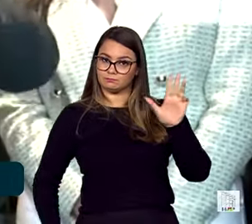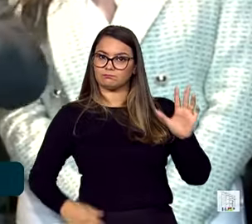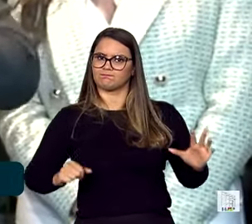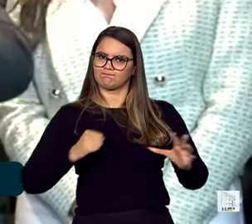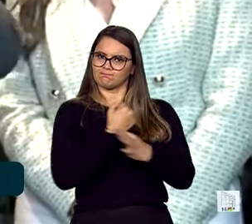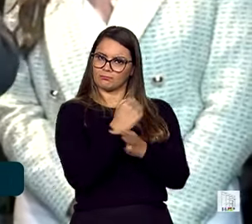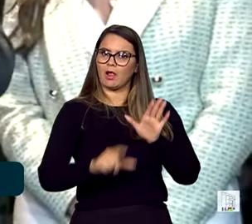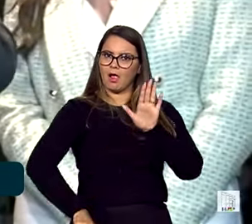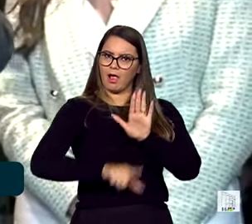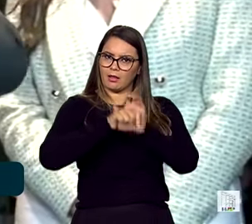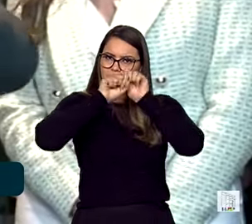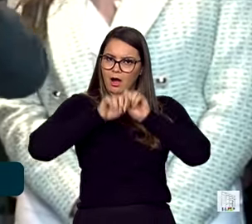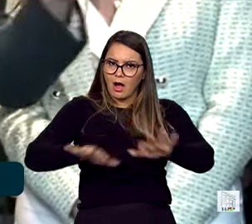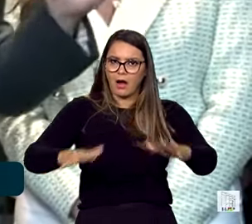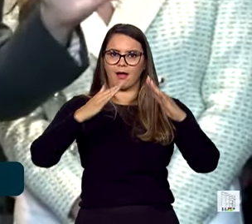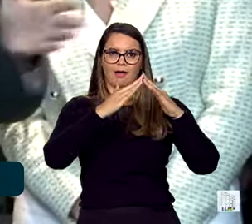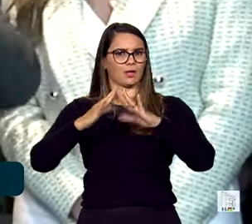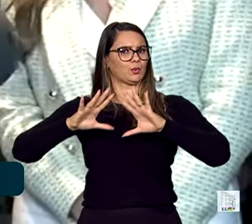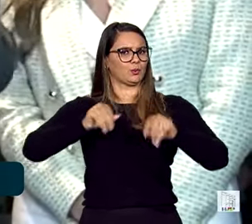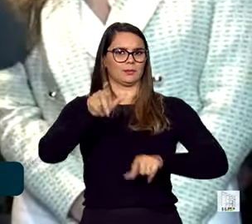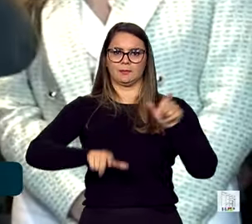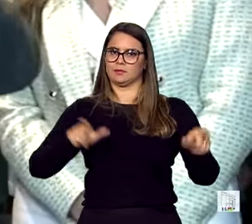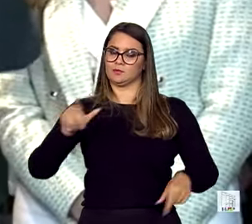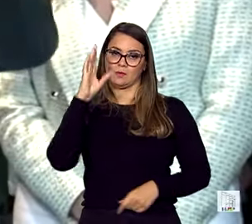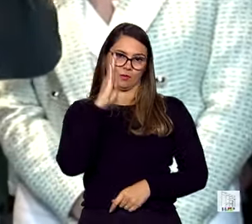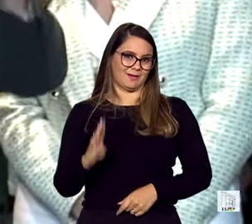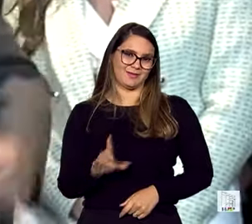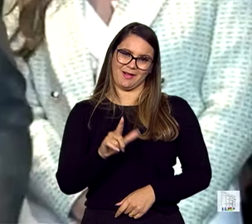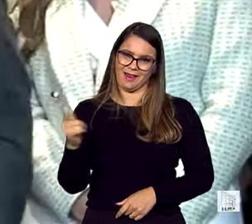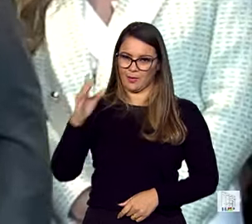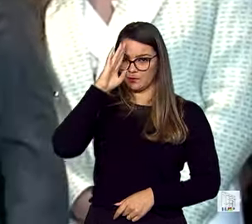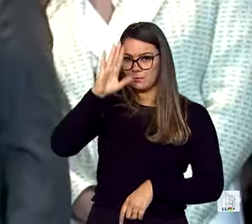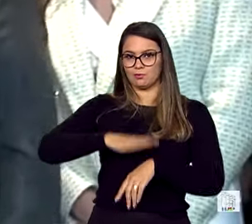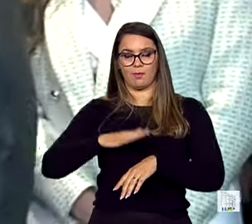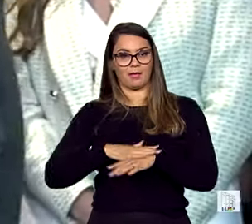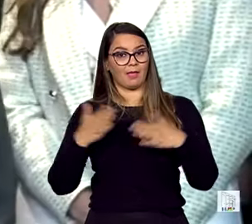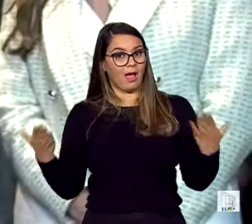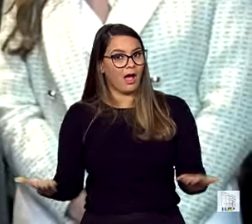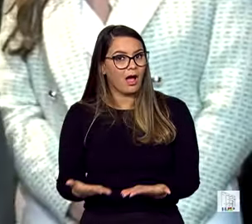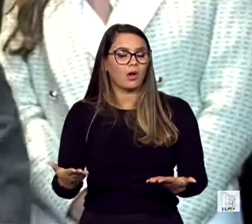lei chegue nos lares de todos os brasileiros, claro, sobretudo nesse momento do Estado do Ceará.